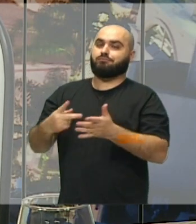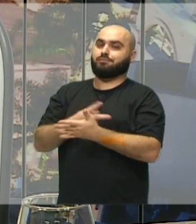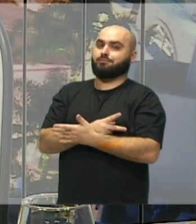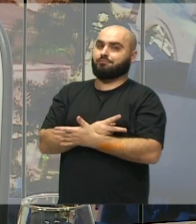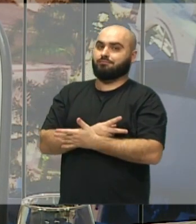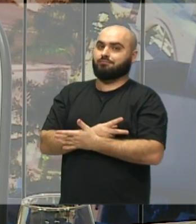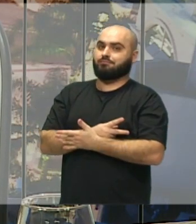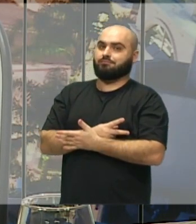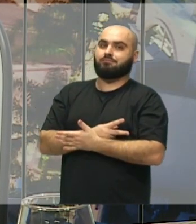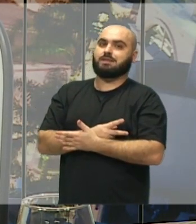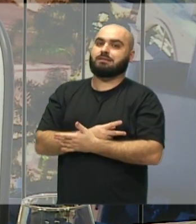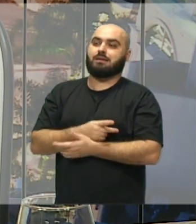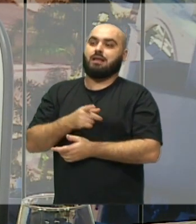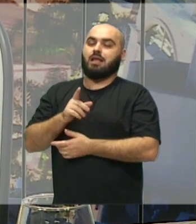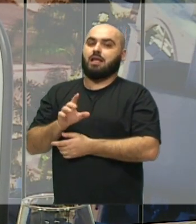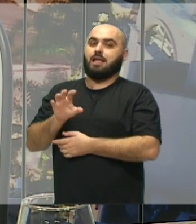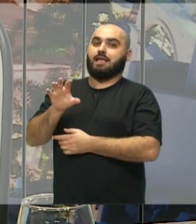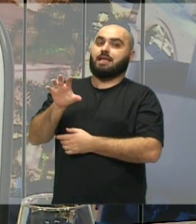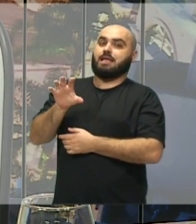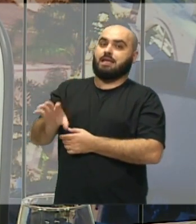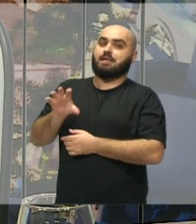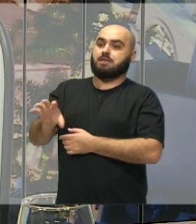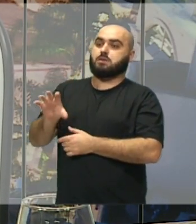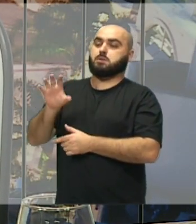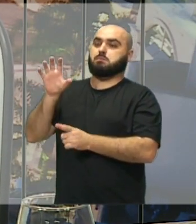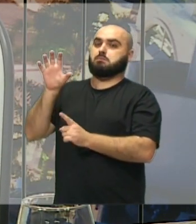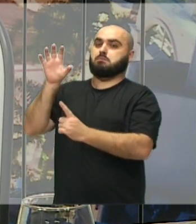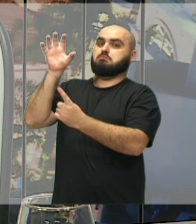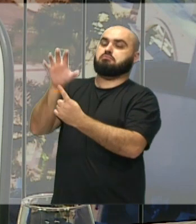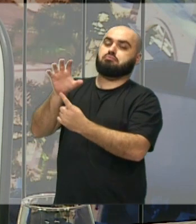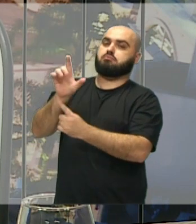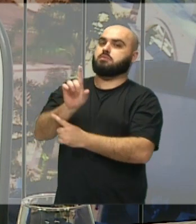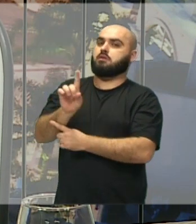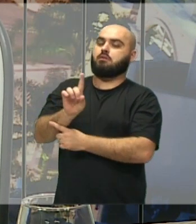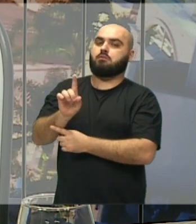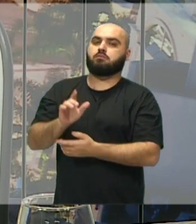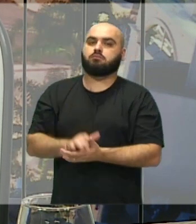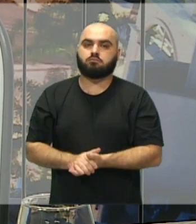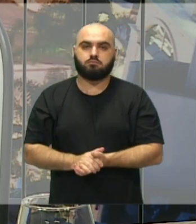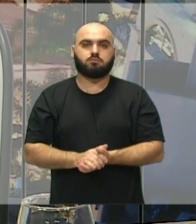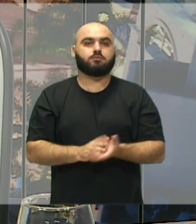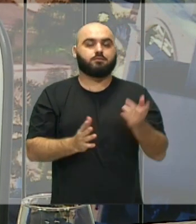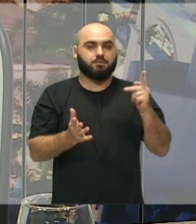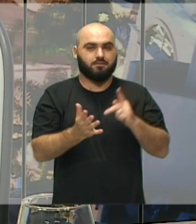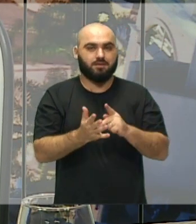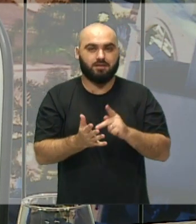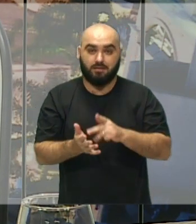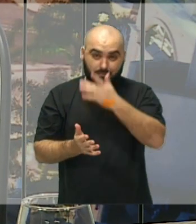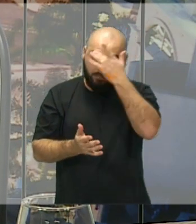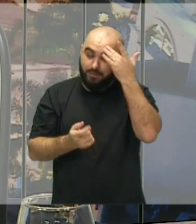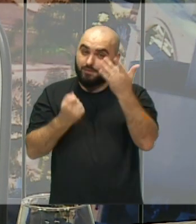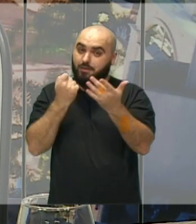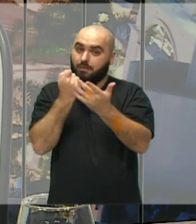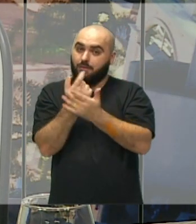que não é isso o que tanto impacta. O que impacta realmente é a pessoa que compra o animal que está vindo